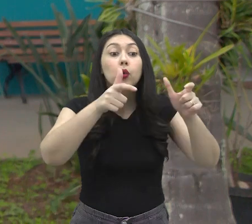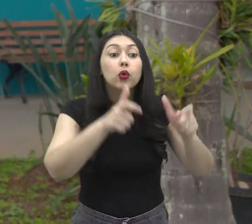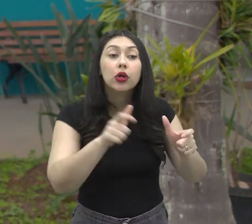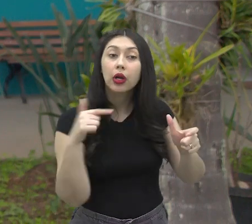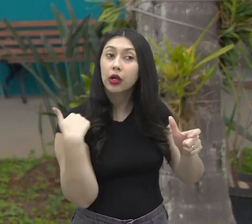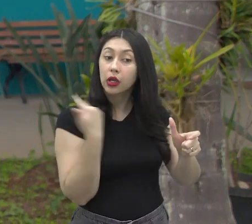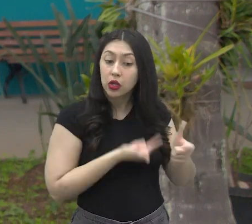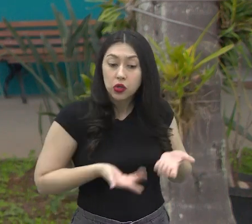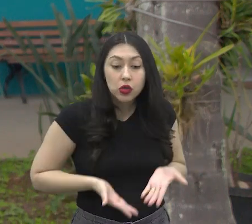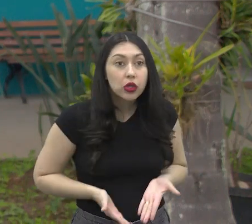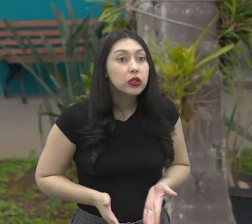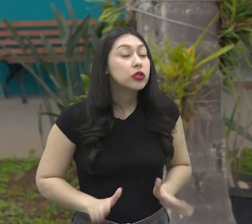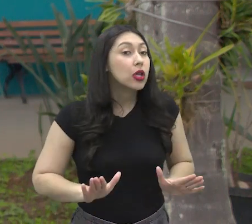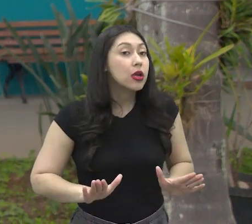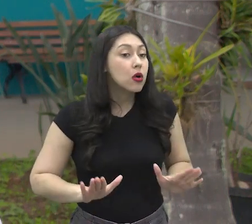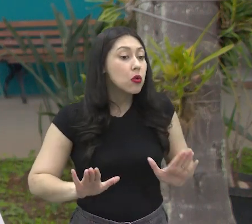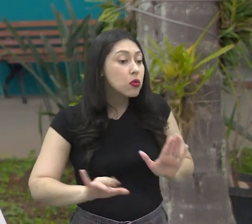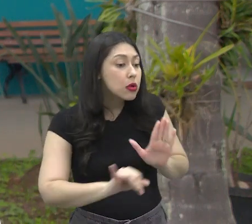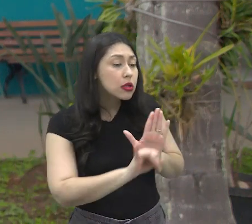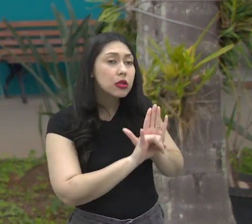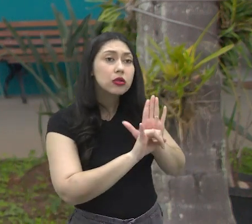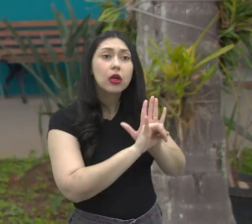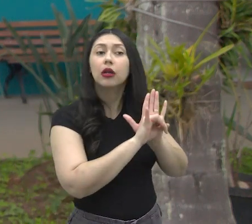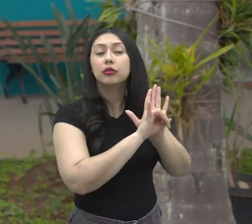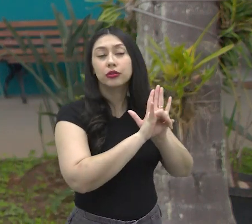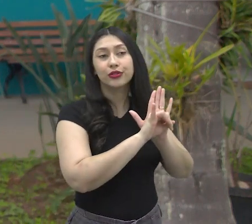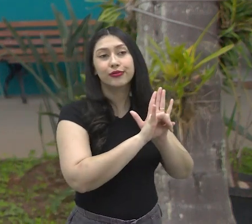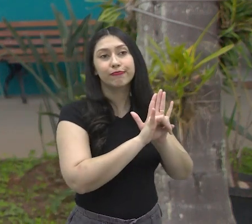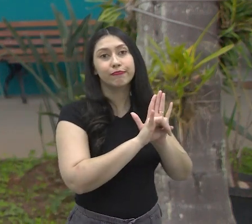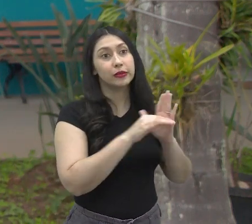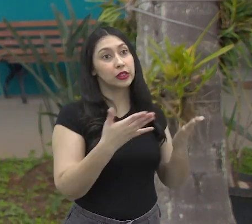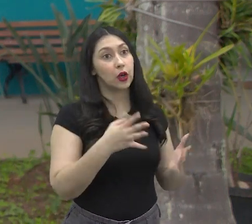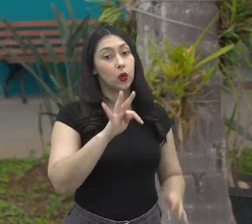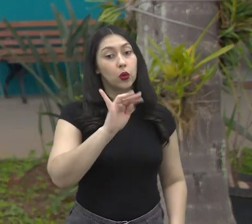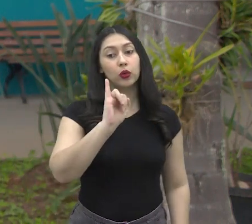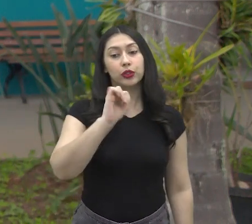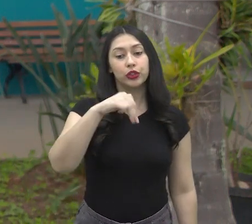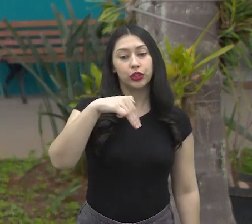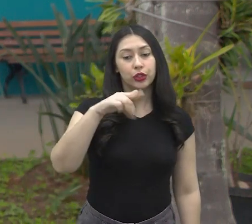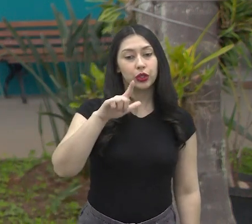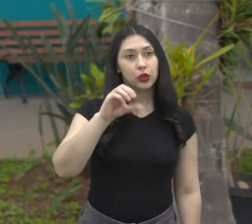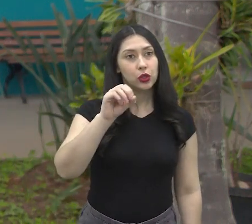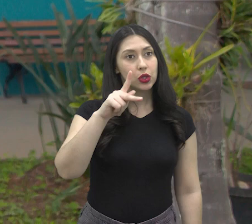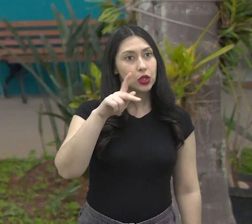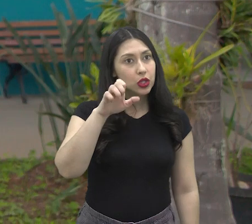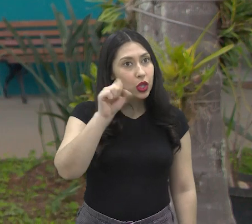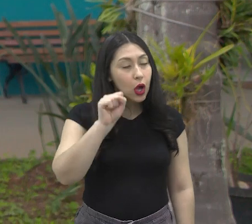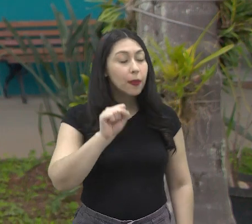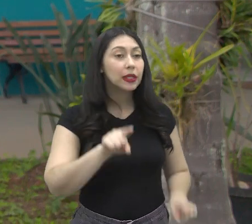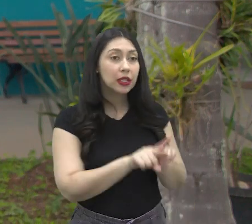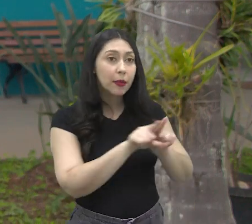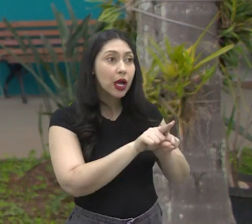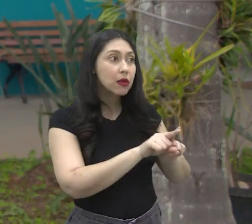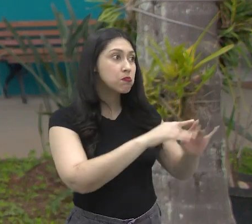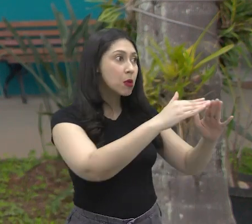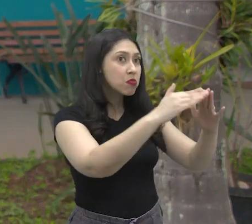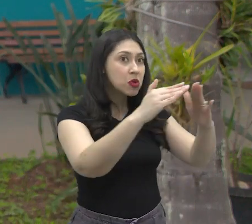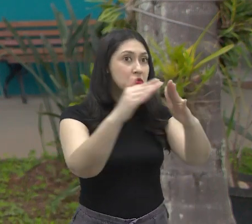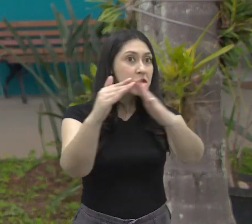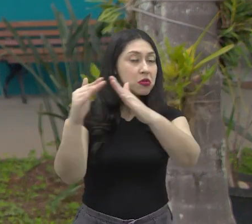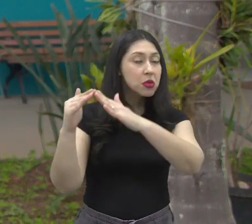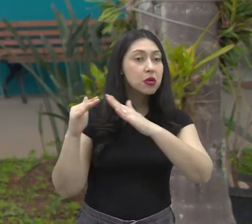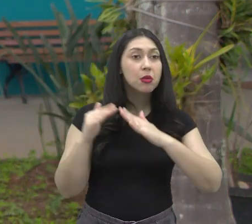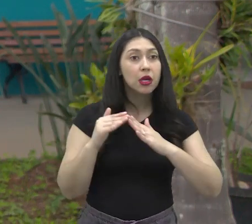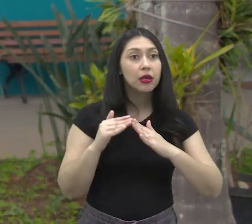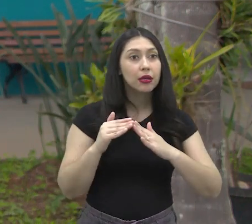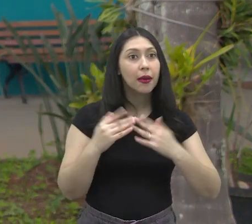Por que nós estamos aqui, a identidade com o território, né? Então, Tim Lopes aqui na região sul, né? E outras casas também, cada uma na sua região.